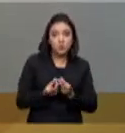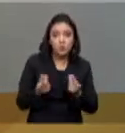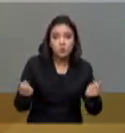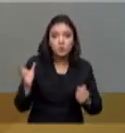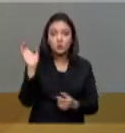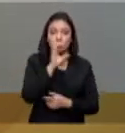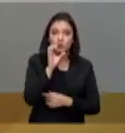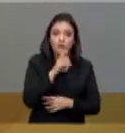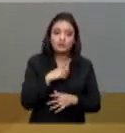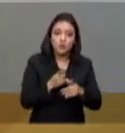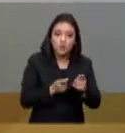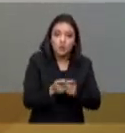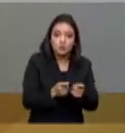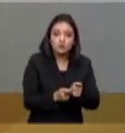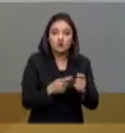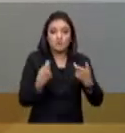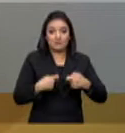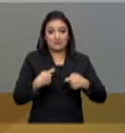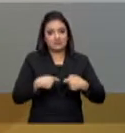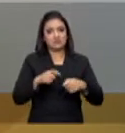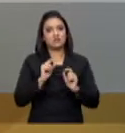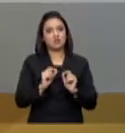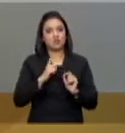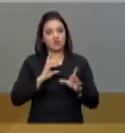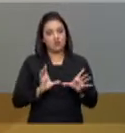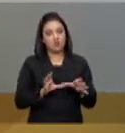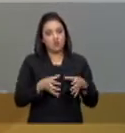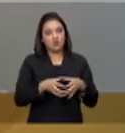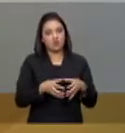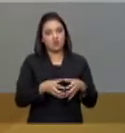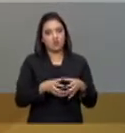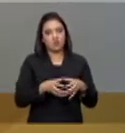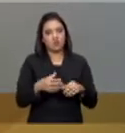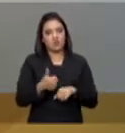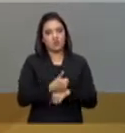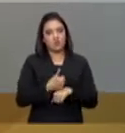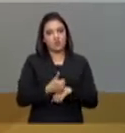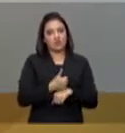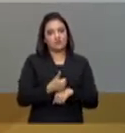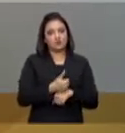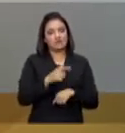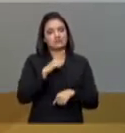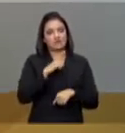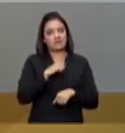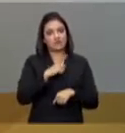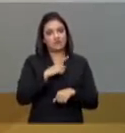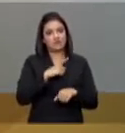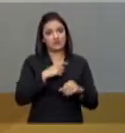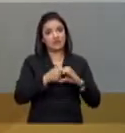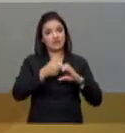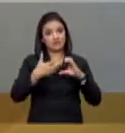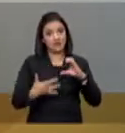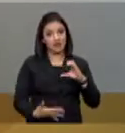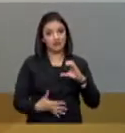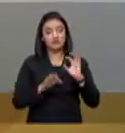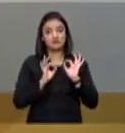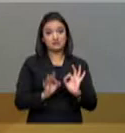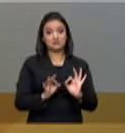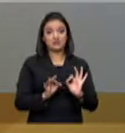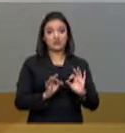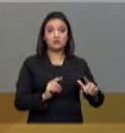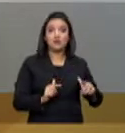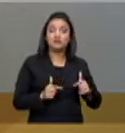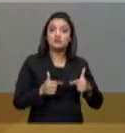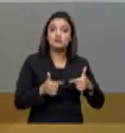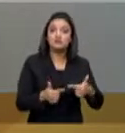é preciso que haja um corpo de técnicos que seja dotado das características necessárias para o desempenho das funções inerentes